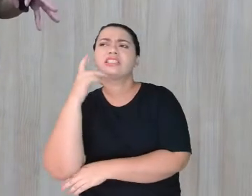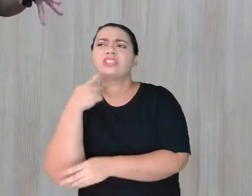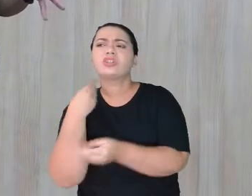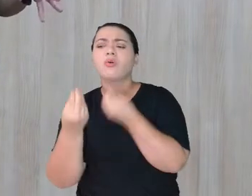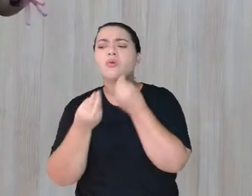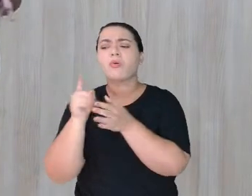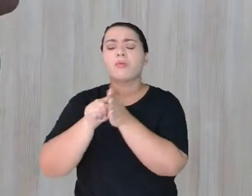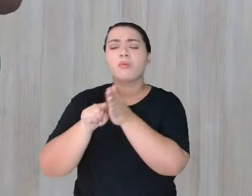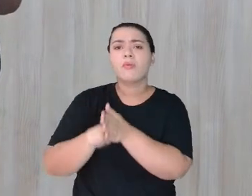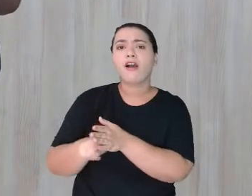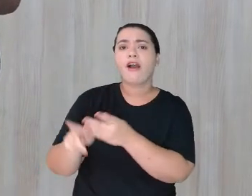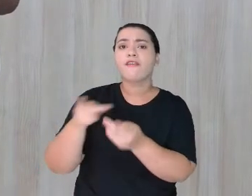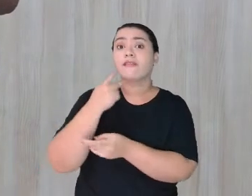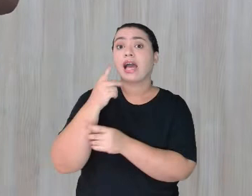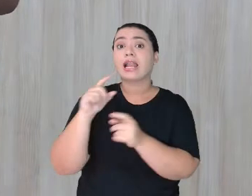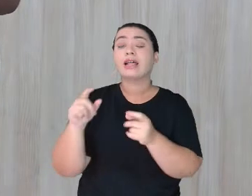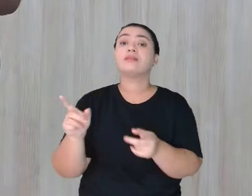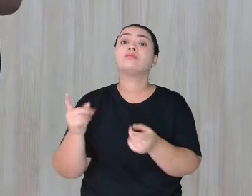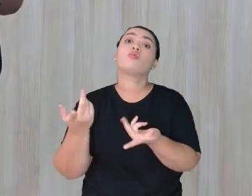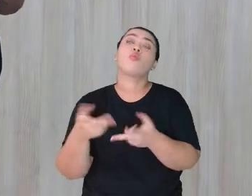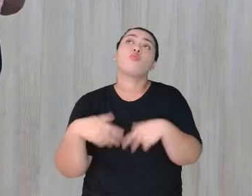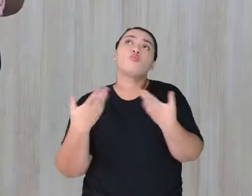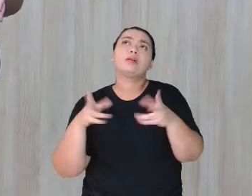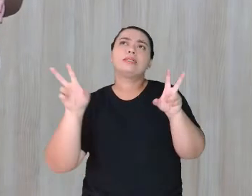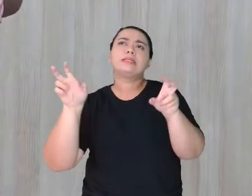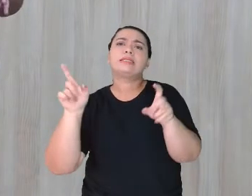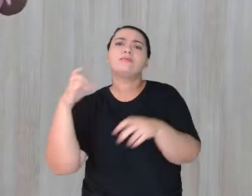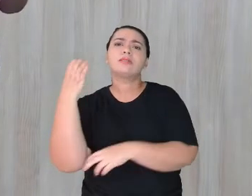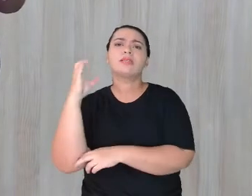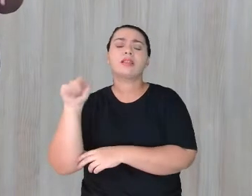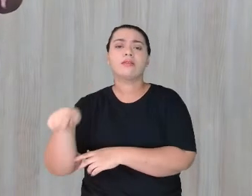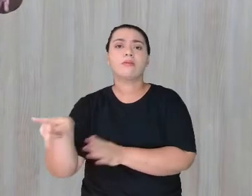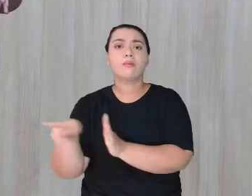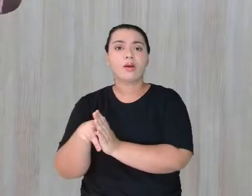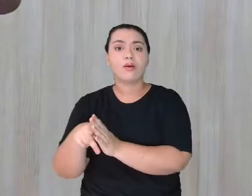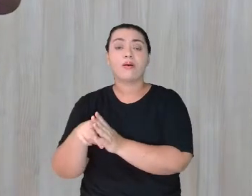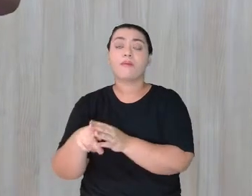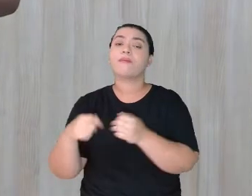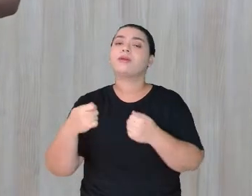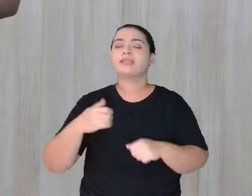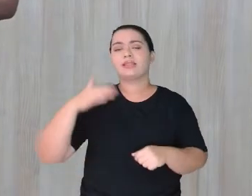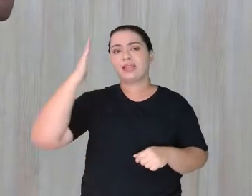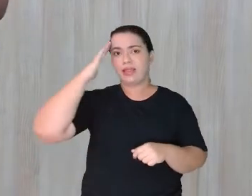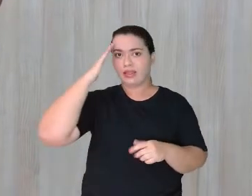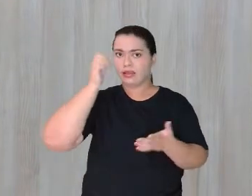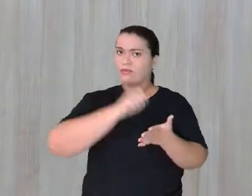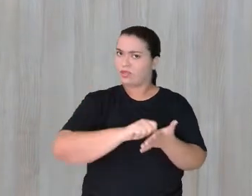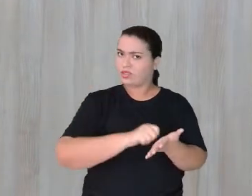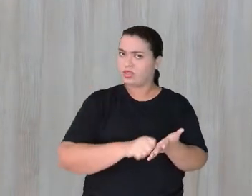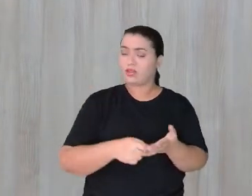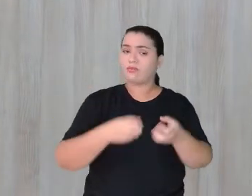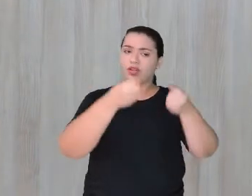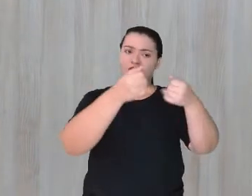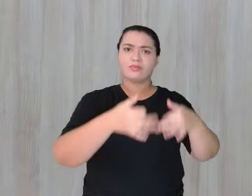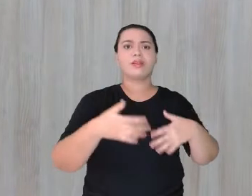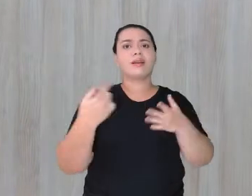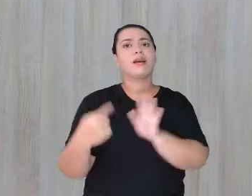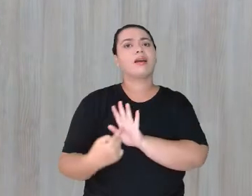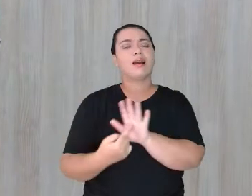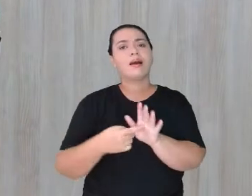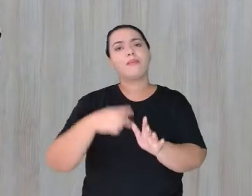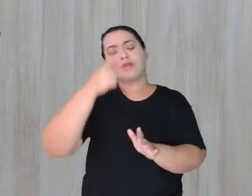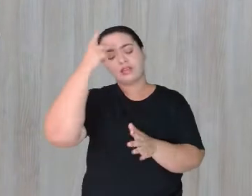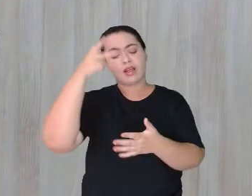sobre isso? Então, é importante que eu entenda para que eu consiga explicar para o meu leitor também. Porque, provavelmente, ele não